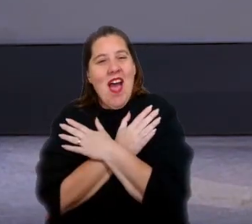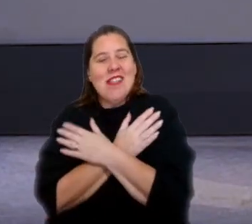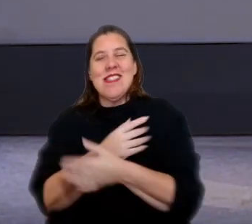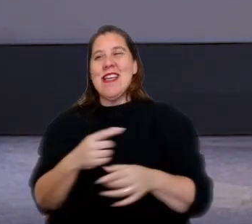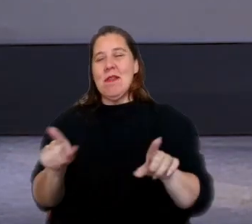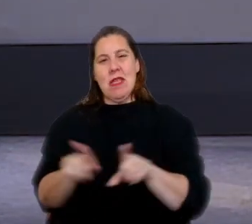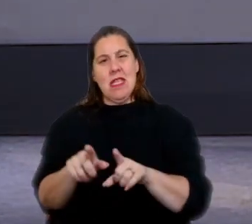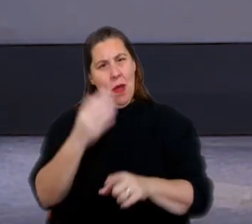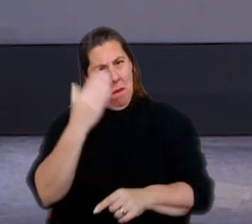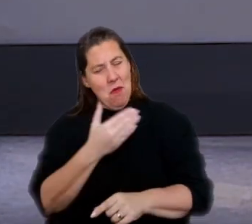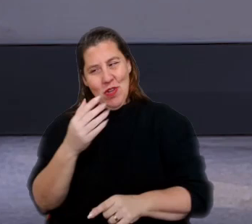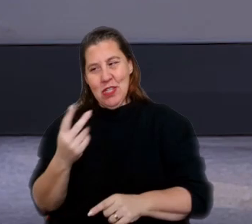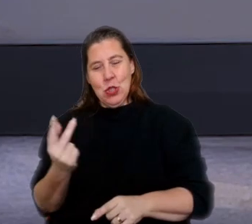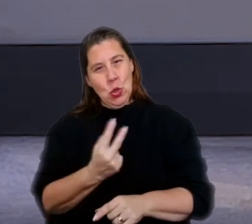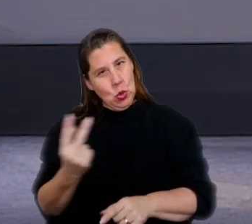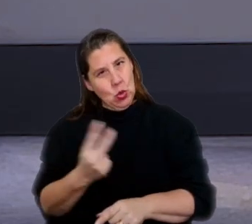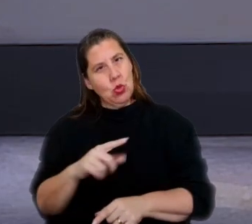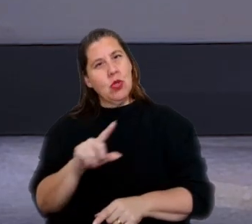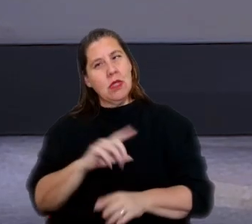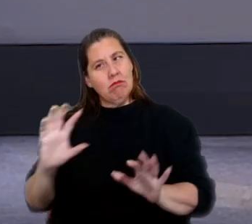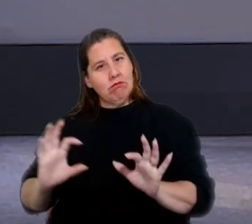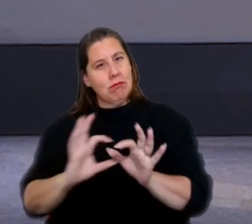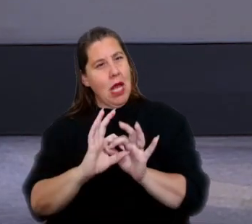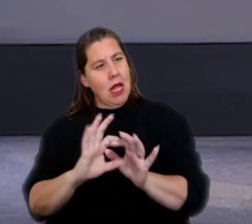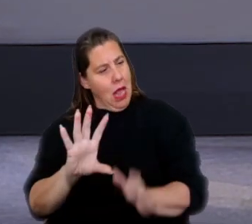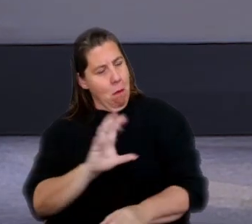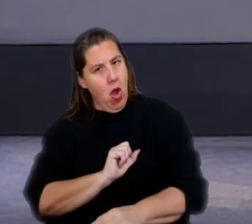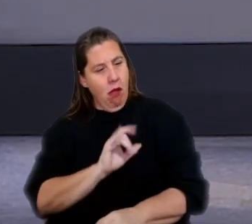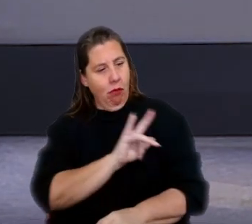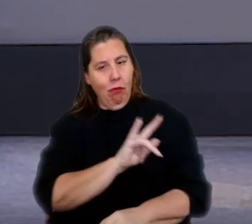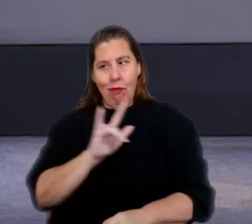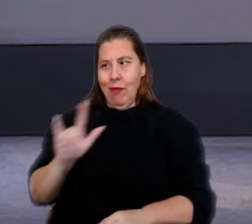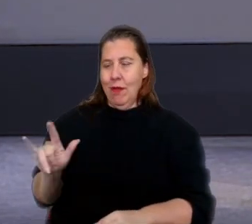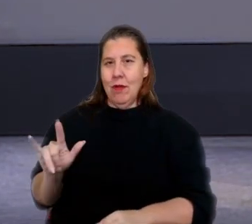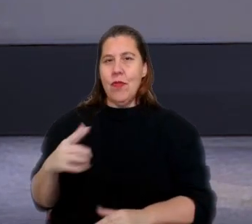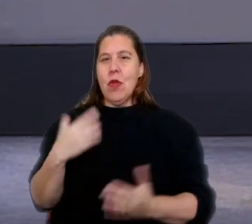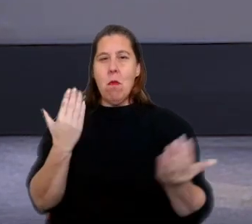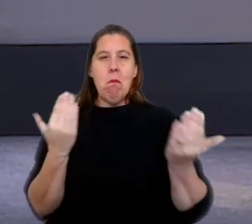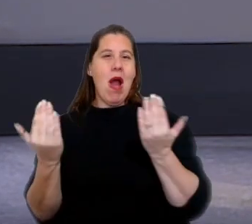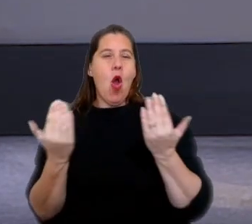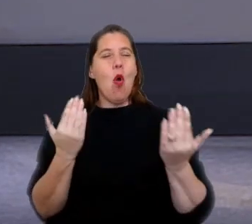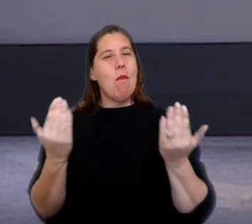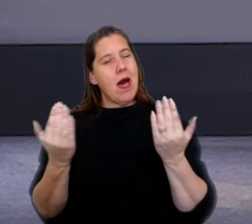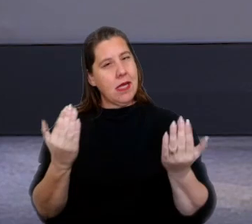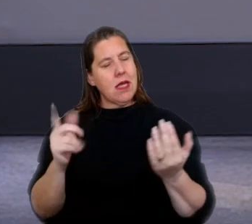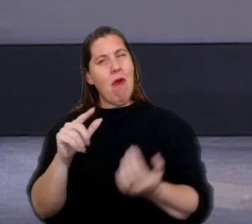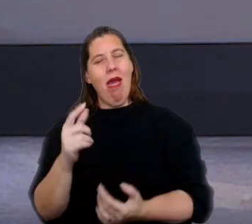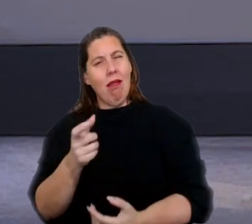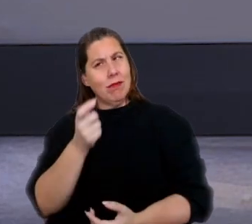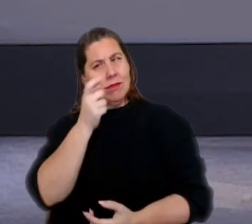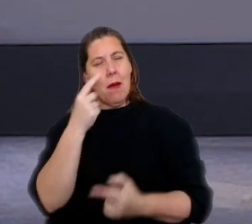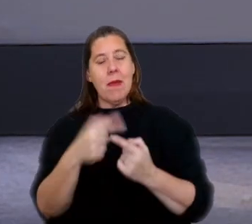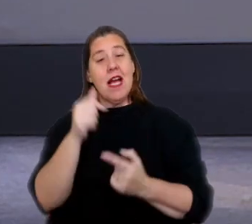abraçam, queria comprovar se eles também tinham um vínculo amoroso. Então, há uma comparação, e isso é